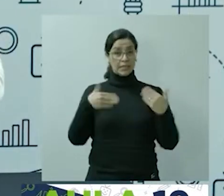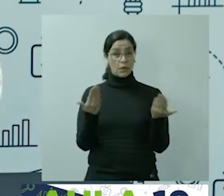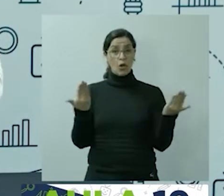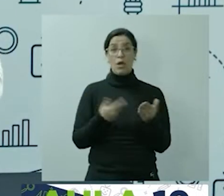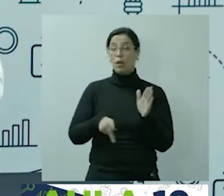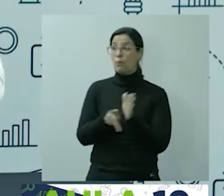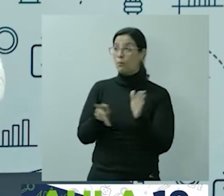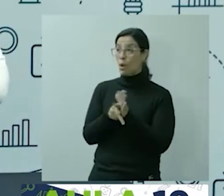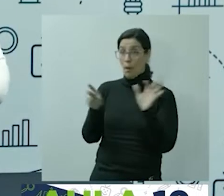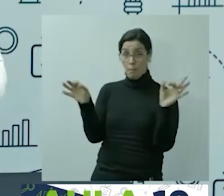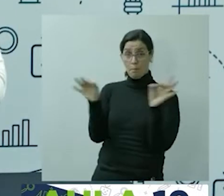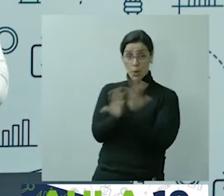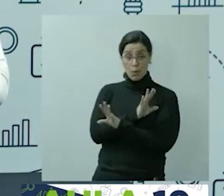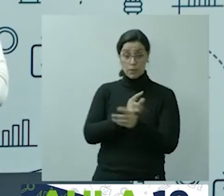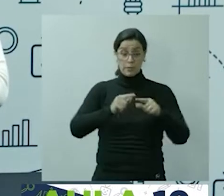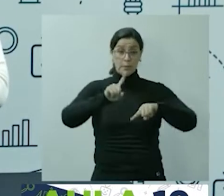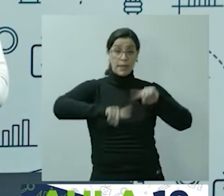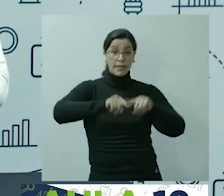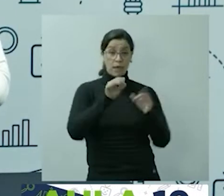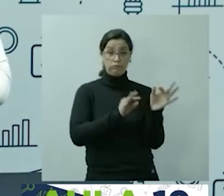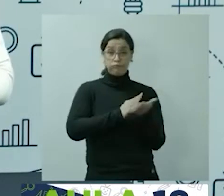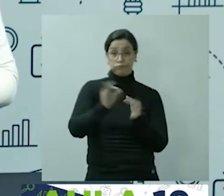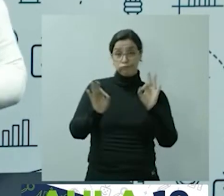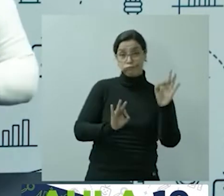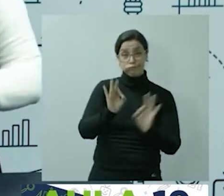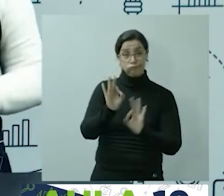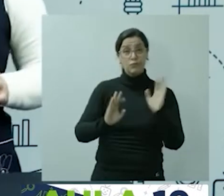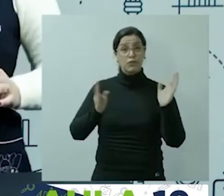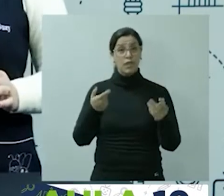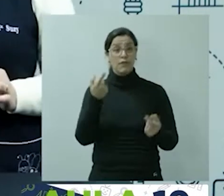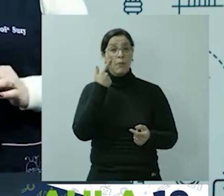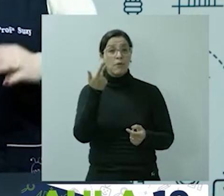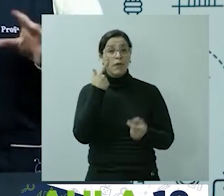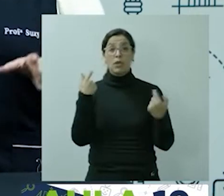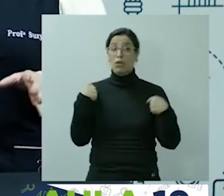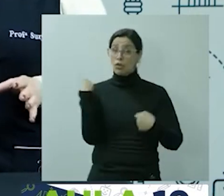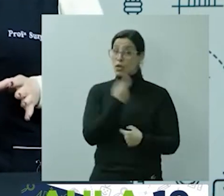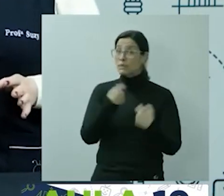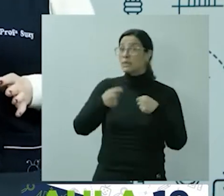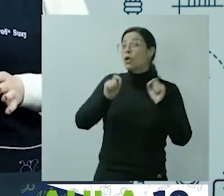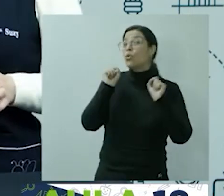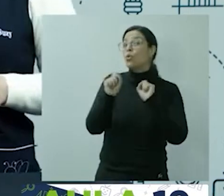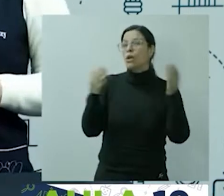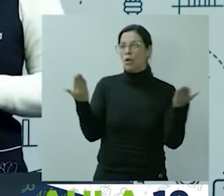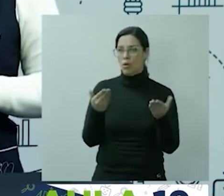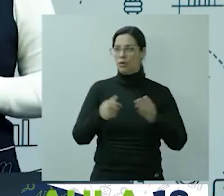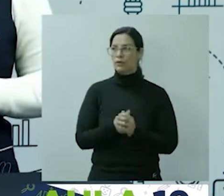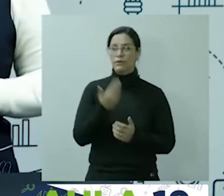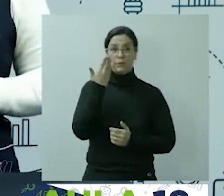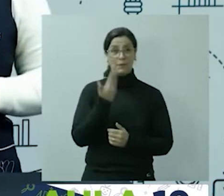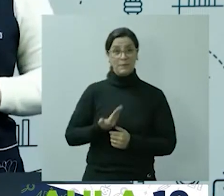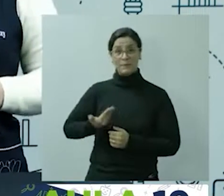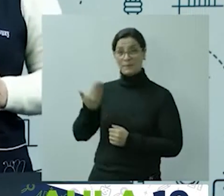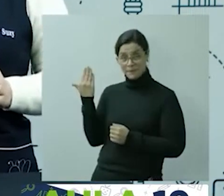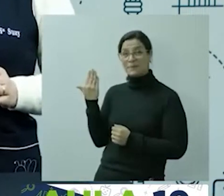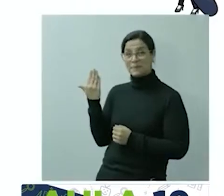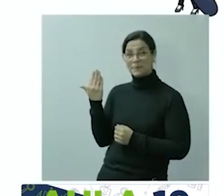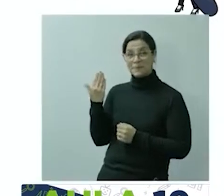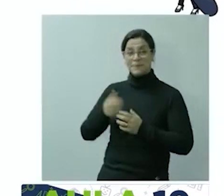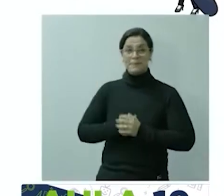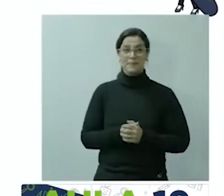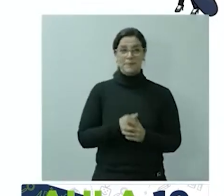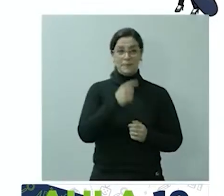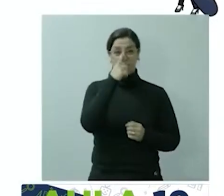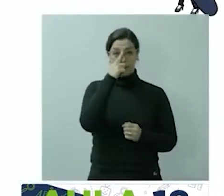a primeira etapa é separar os materiais. Vamos ver o que vamos precisar para a aula de hoje? Olhem lá na